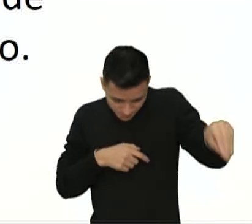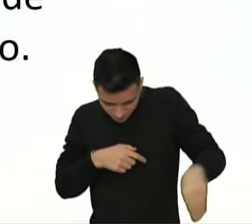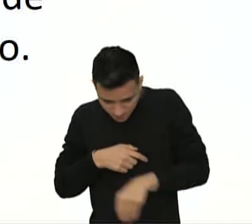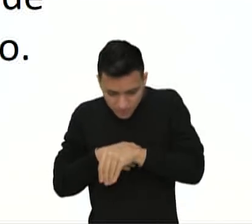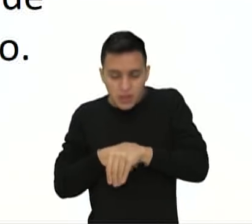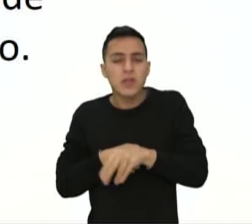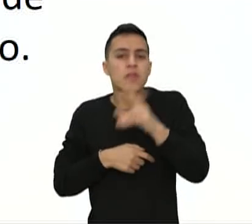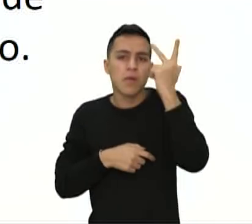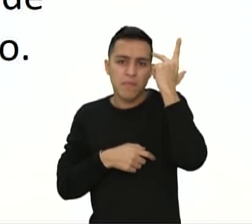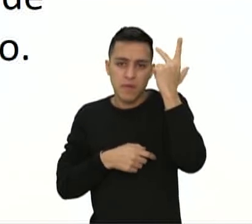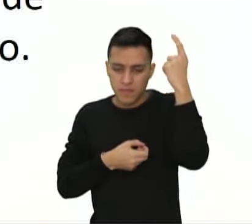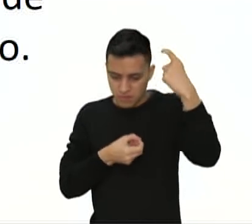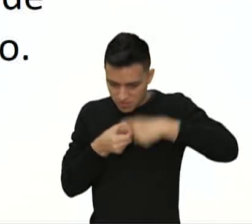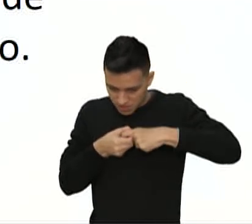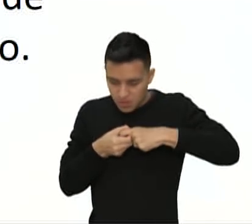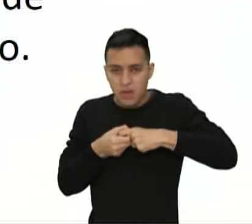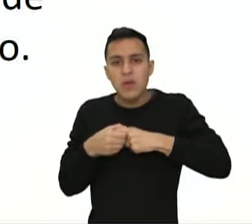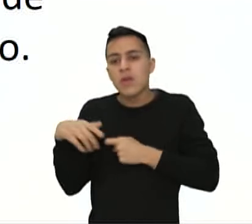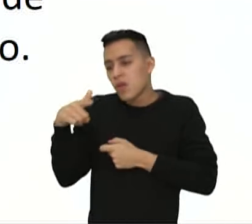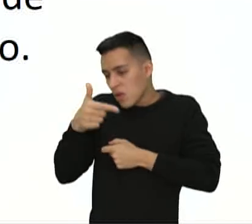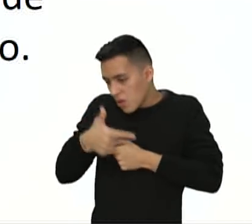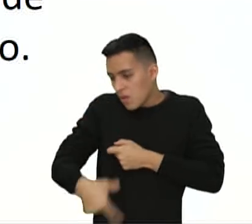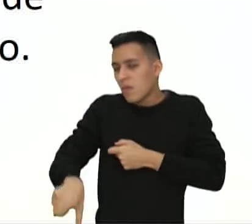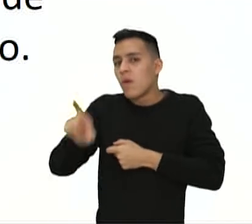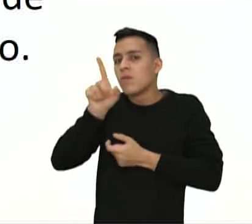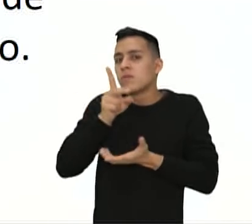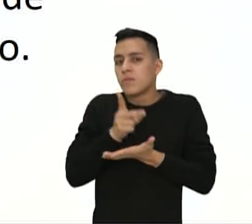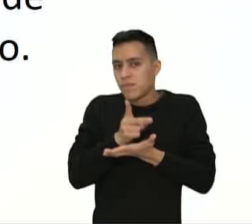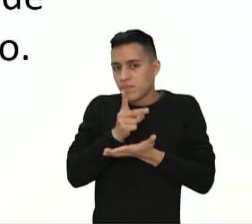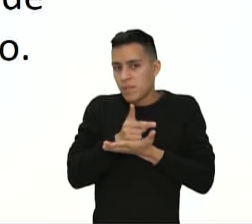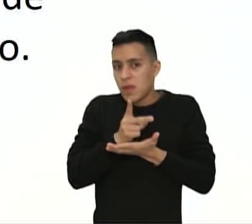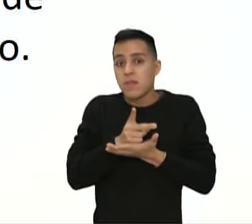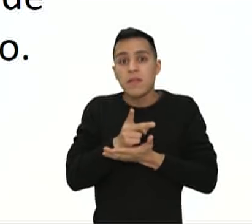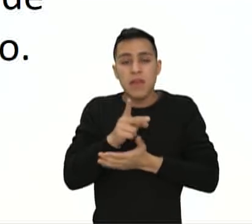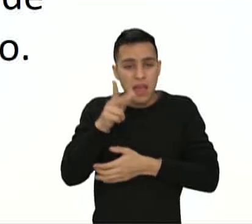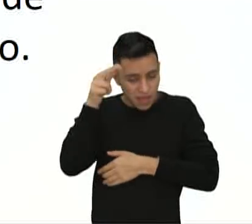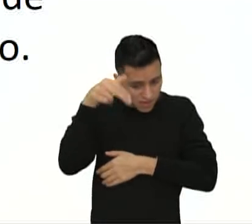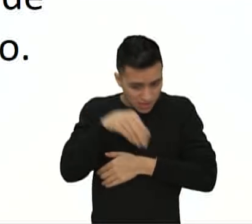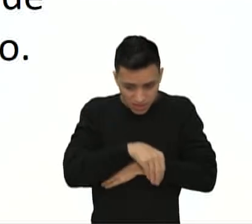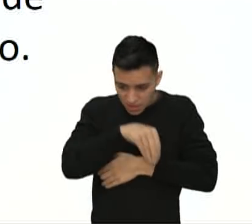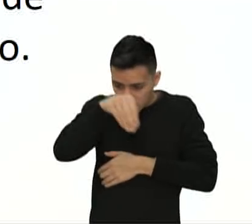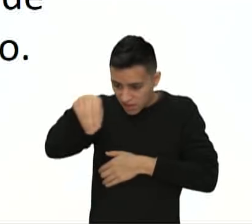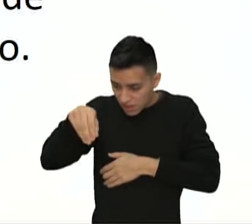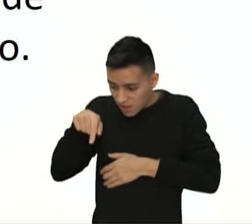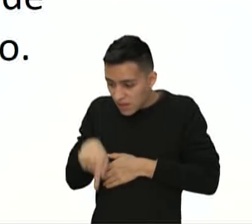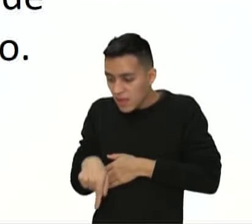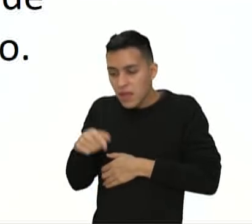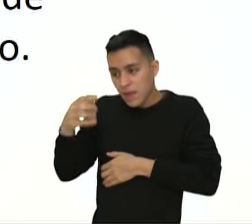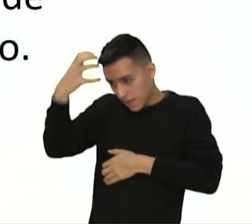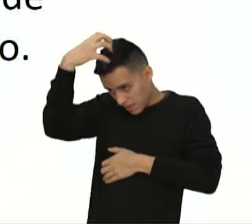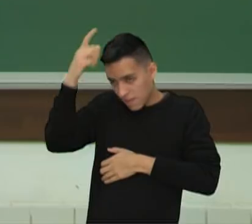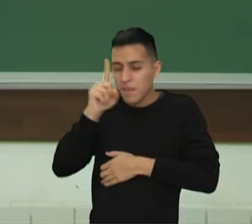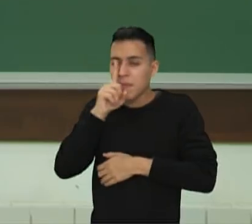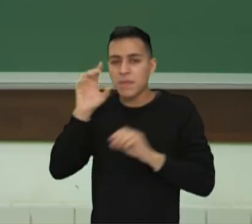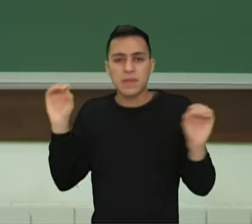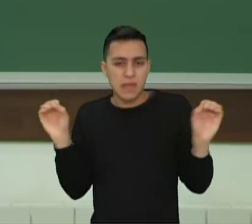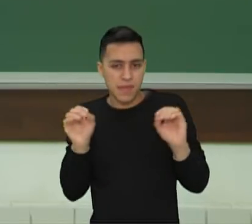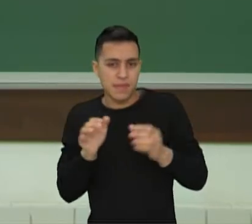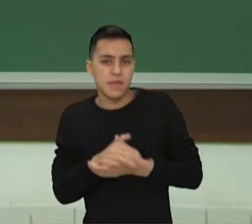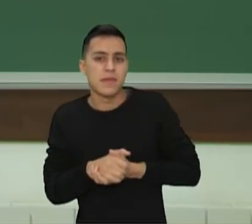cavalo à posição anterior e fazer outro lance com o mesmo cavalo, de modo que o seu rei esteja protegido.